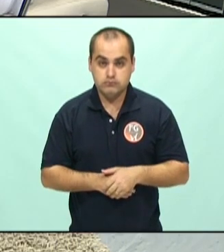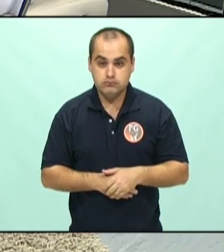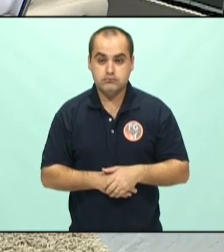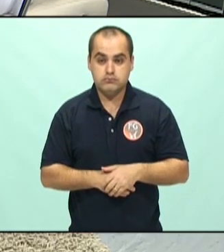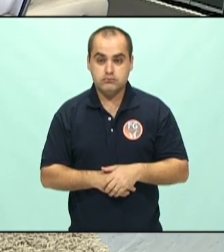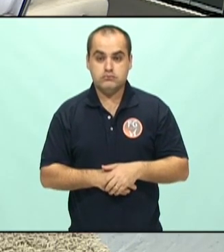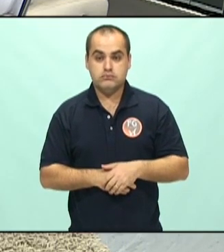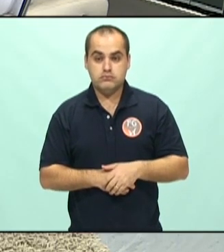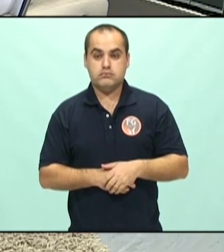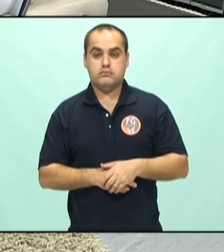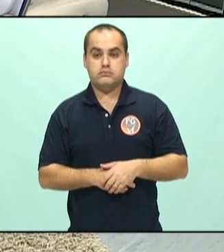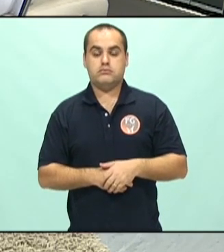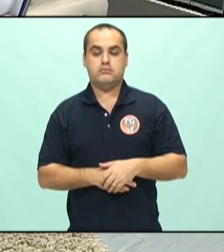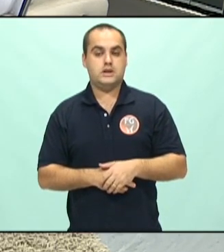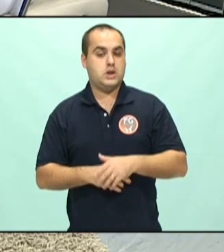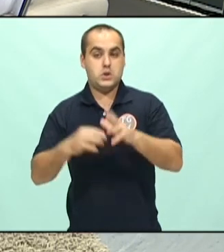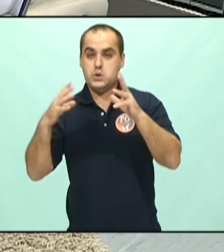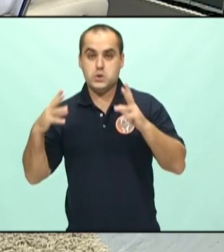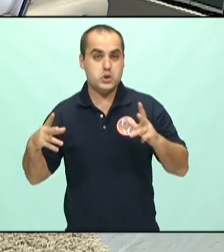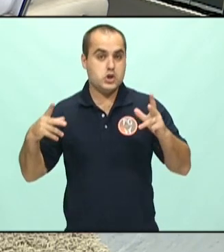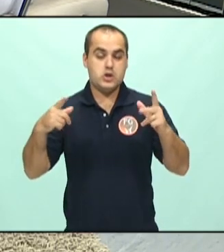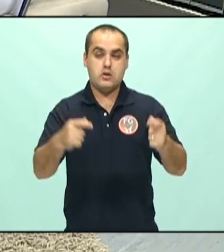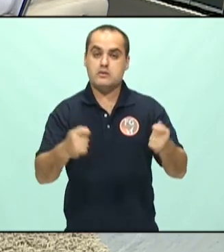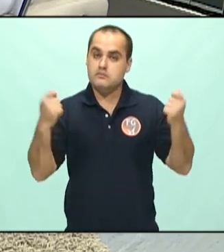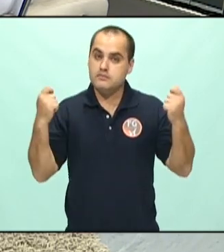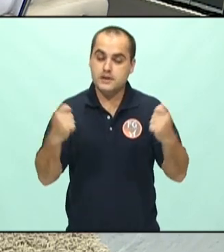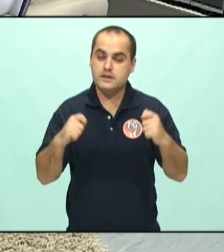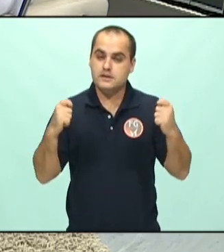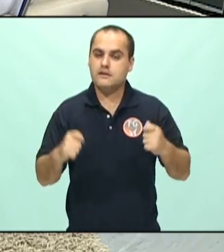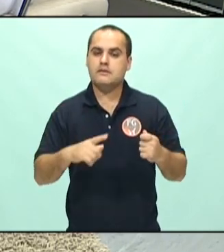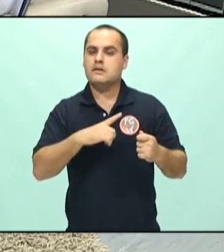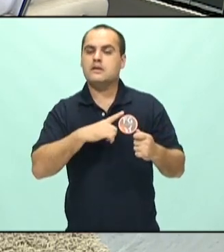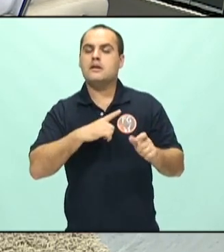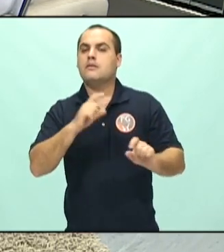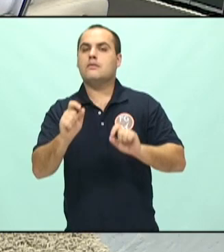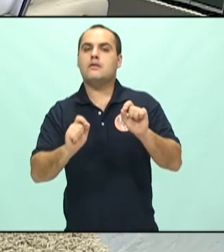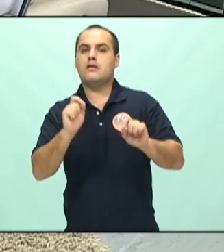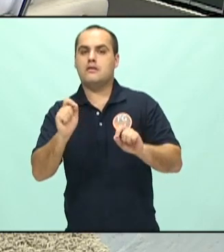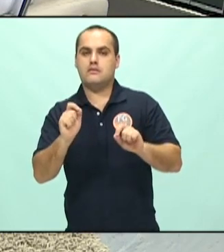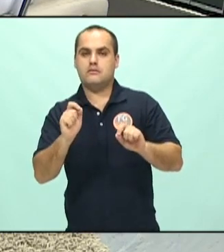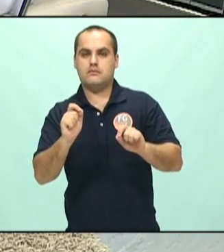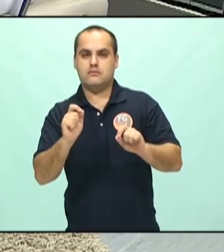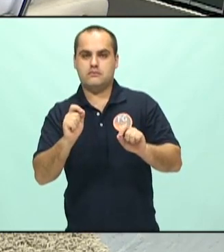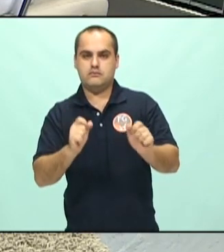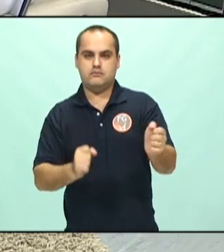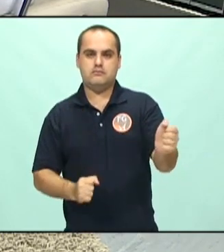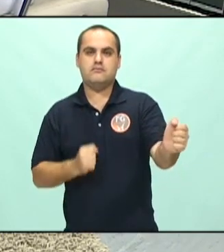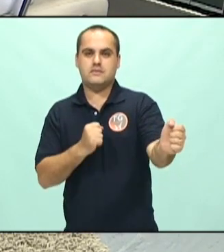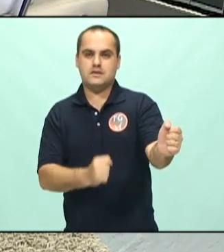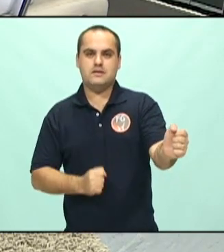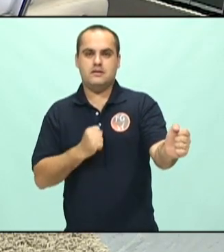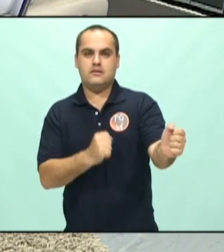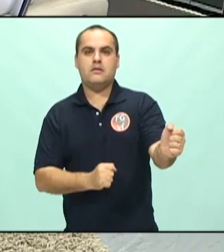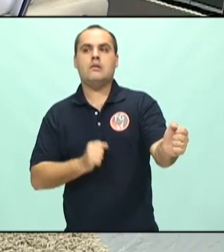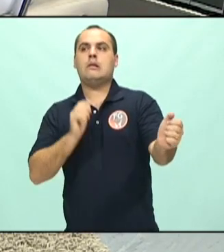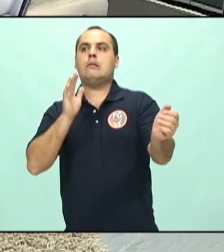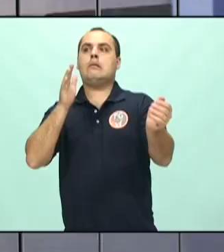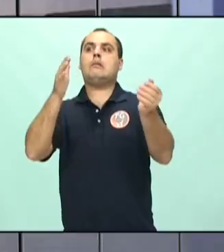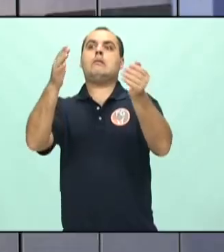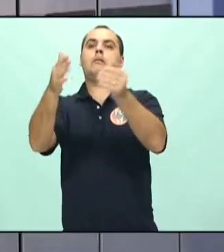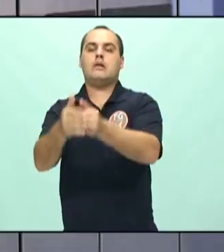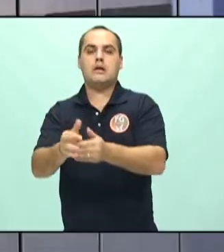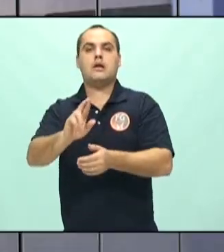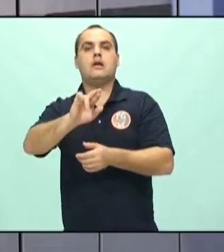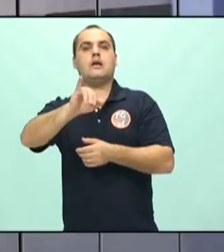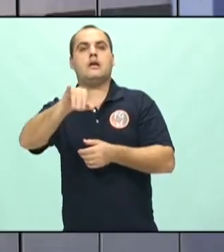de que era pra todo nós é hoje está claro é que era a ferrovia é que hoje até rio do sul que se a fazer